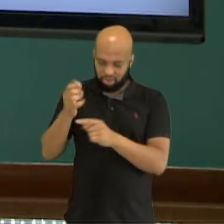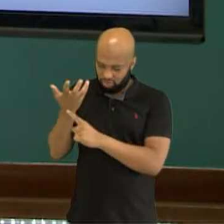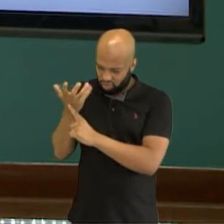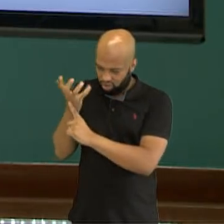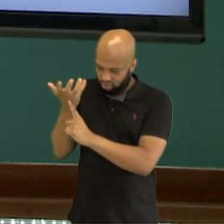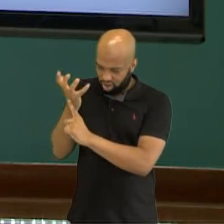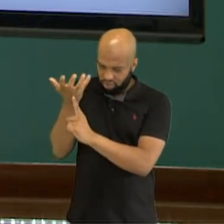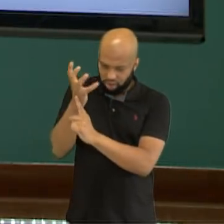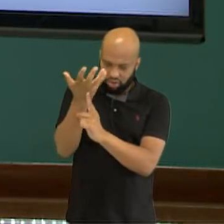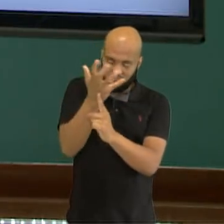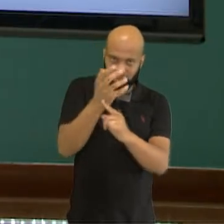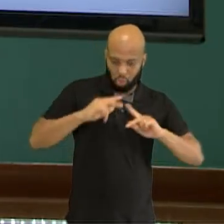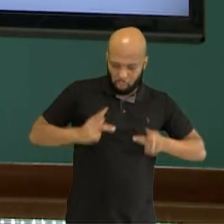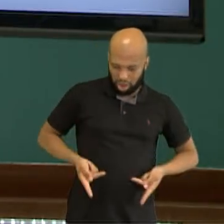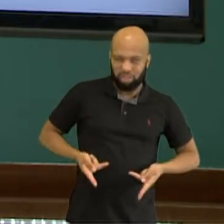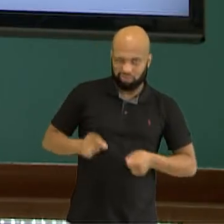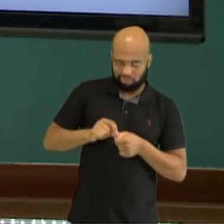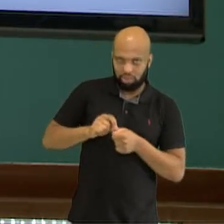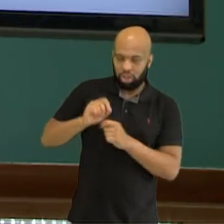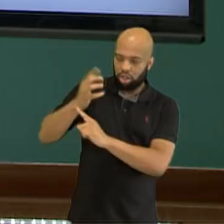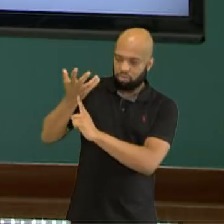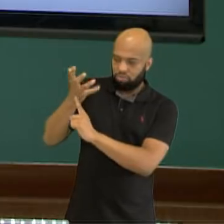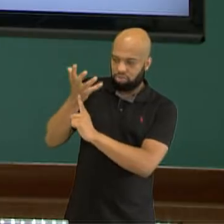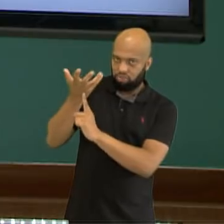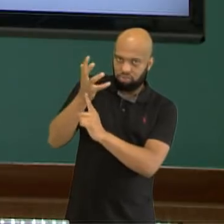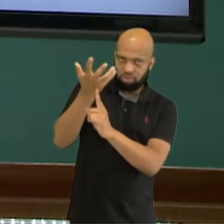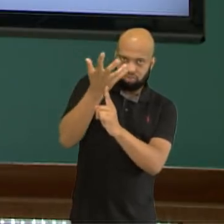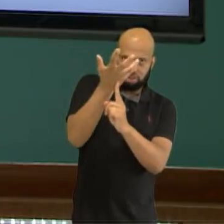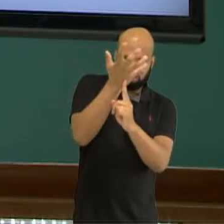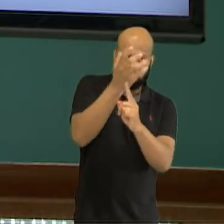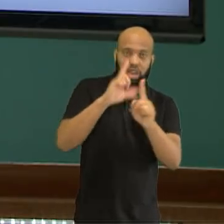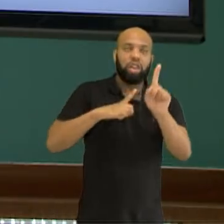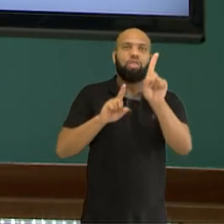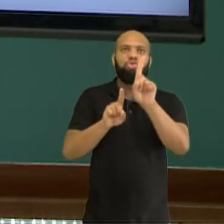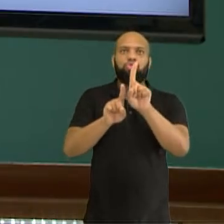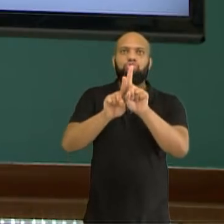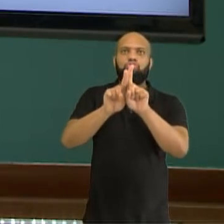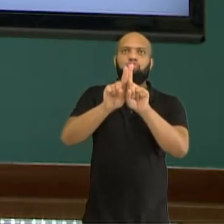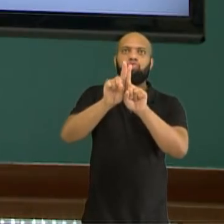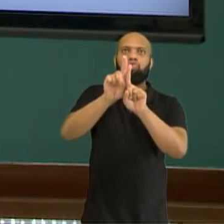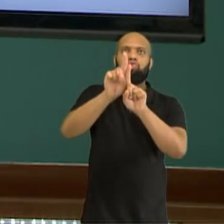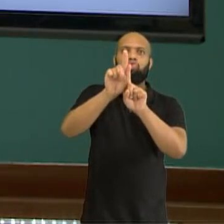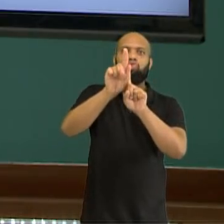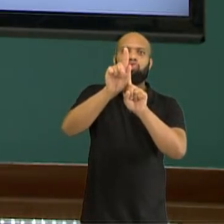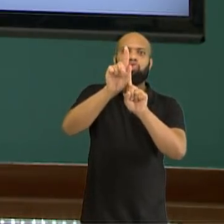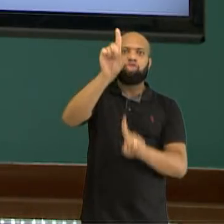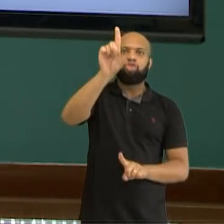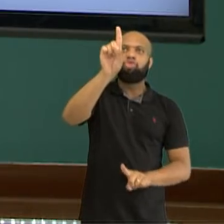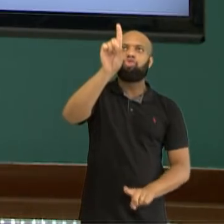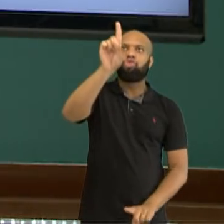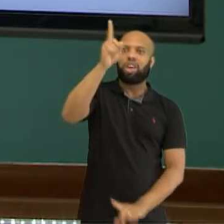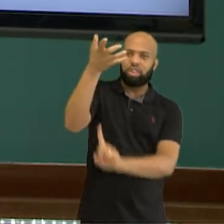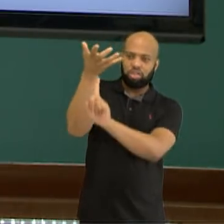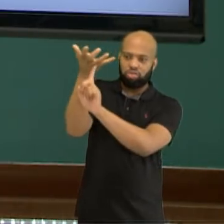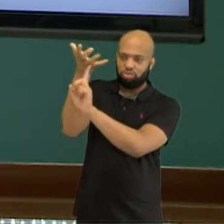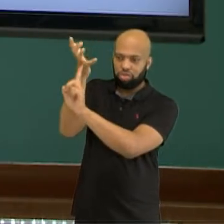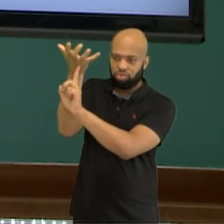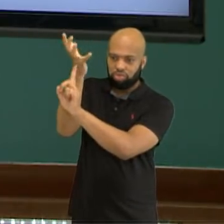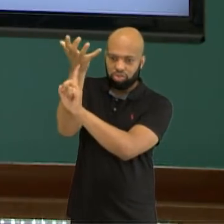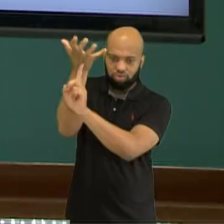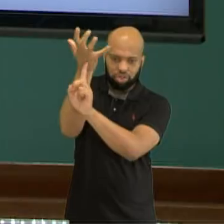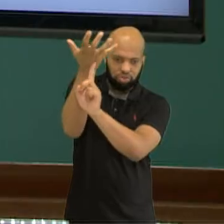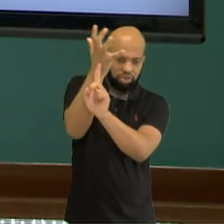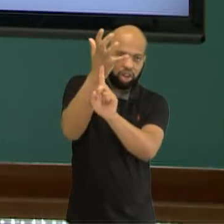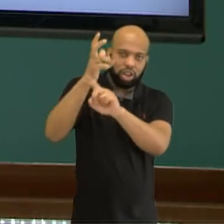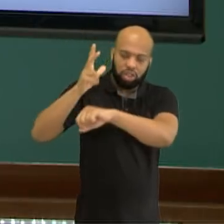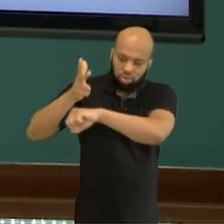satélites aonde foram lançados ao espaço e existem câmeras que fazem o registro dessa forma do